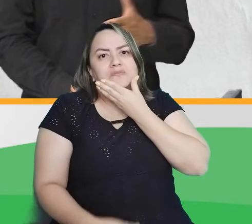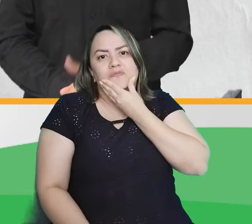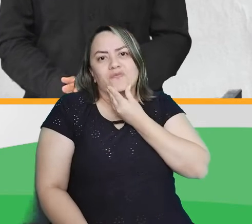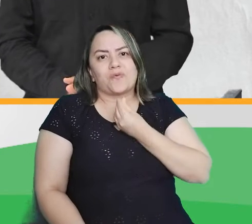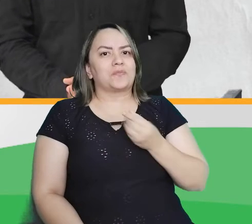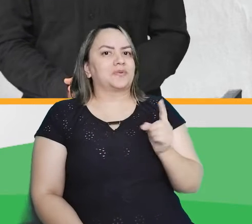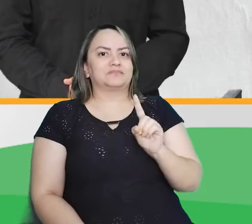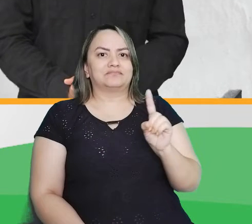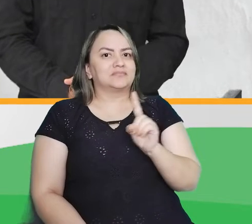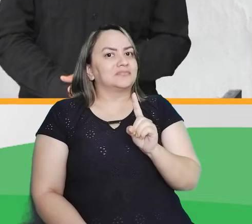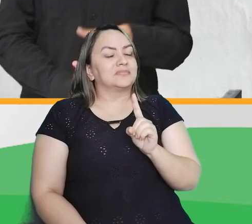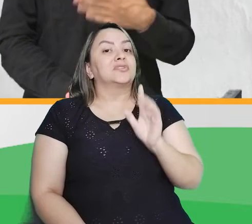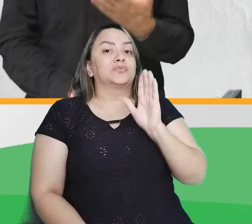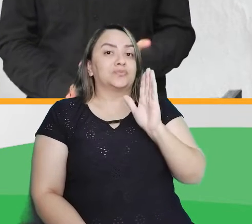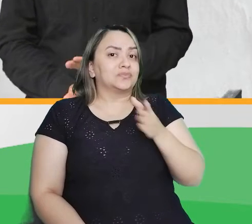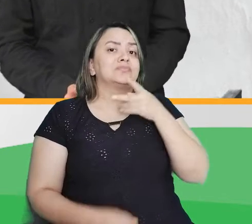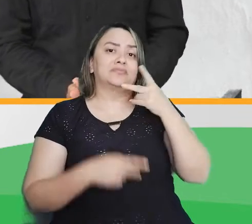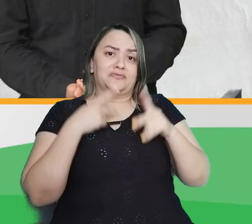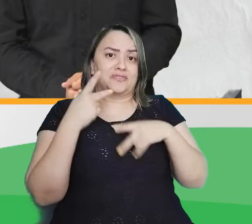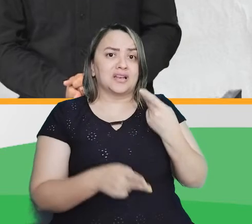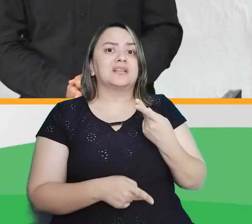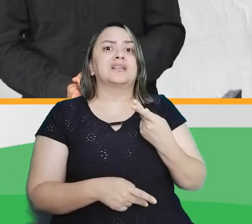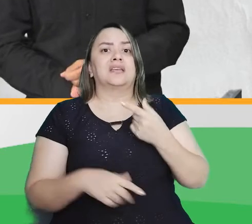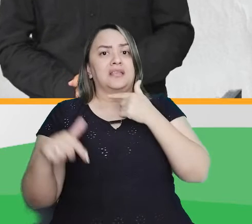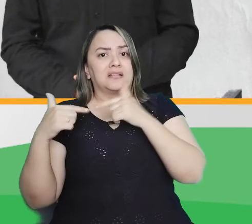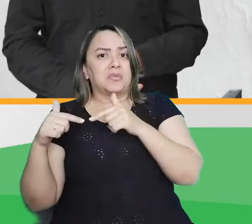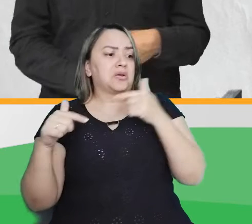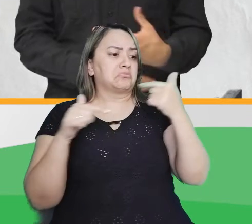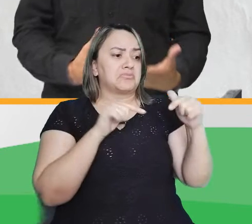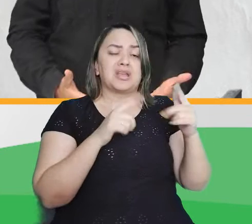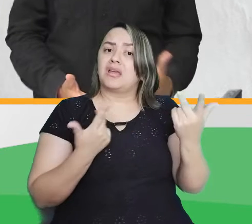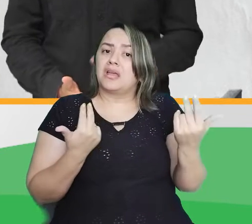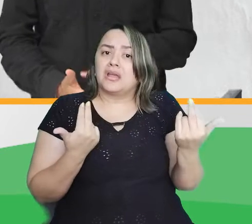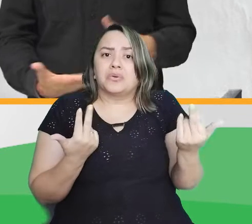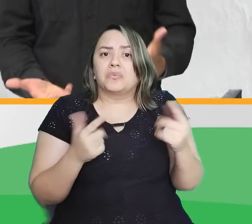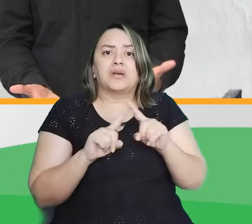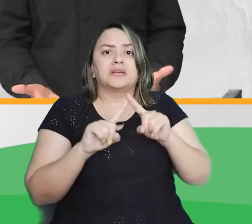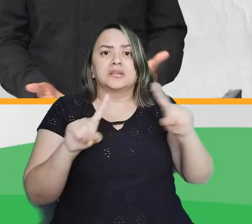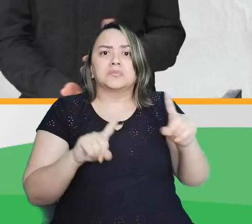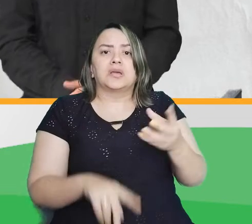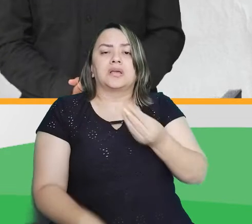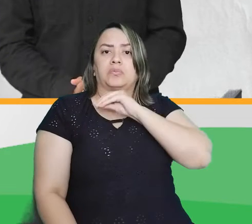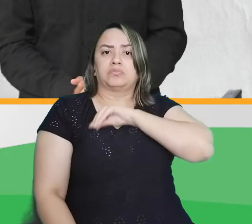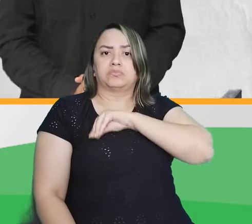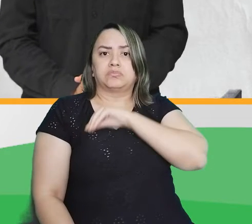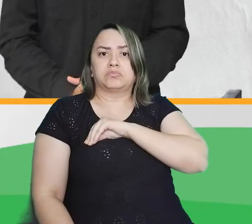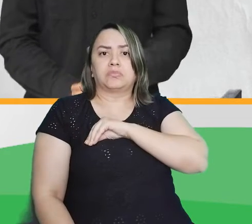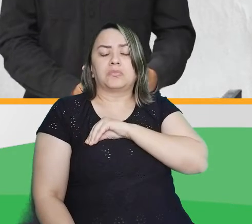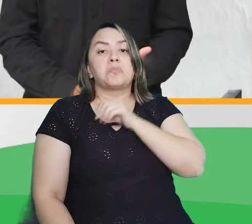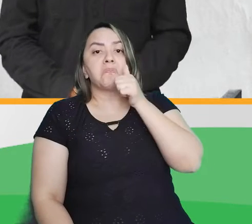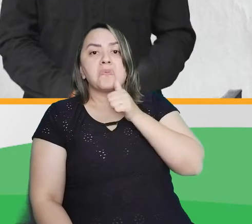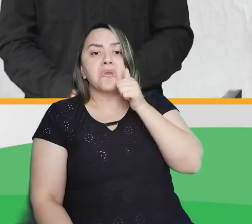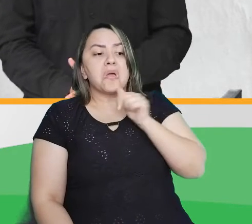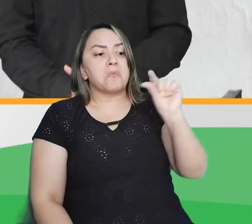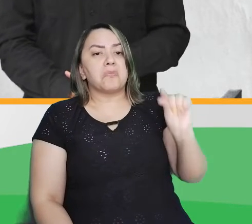ganham salários menores que os homens para realizarem os mesmos trabalhos e tiveram, para pensar em outros exemplos, ao longo